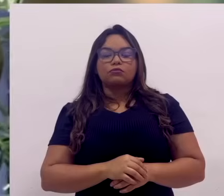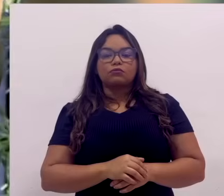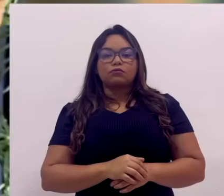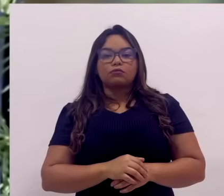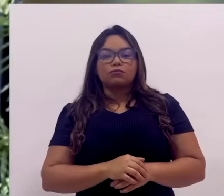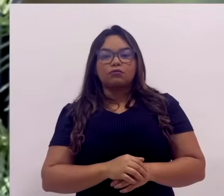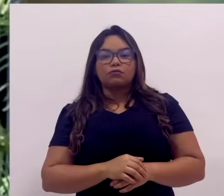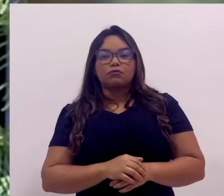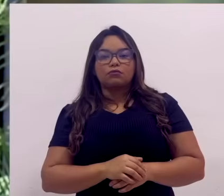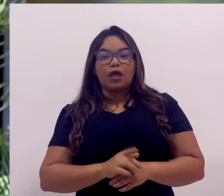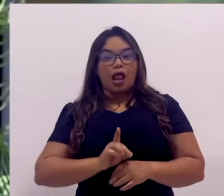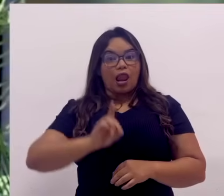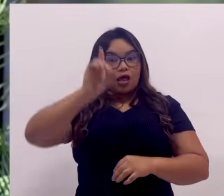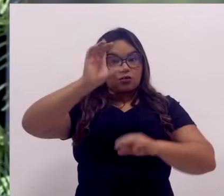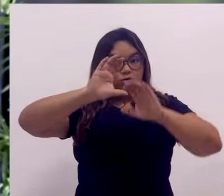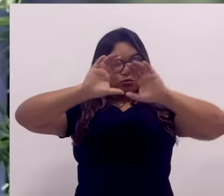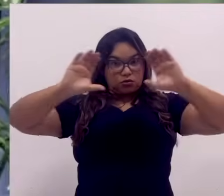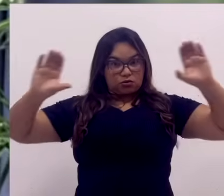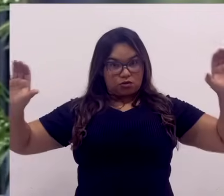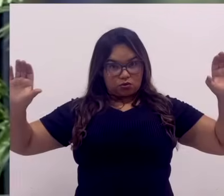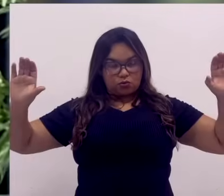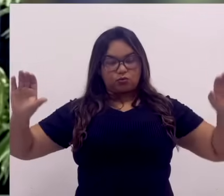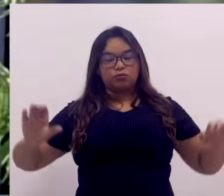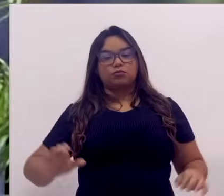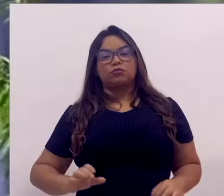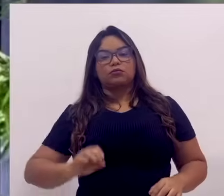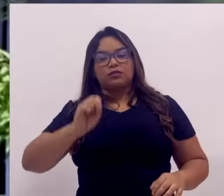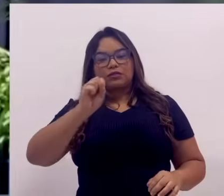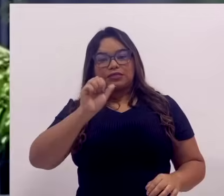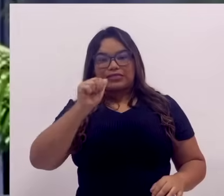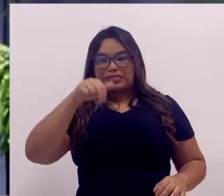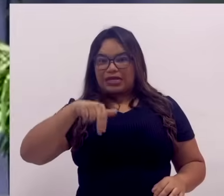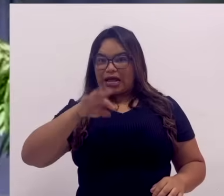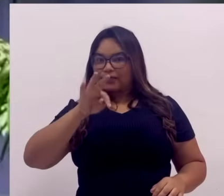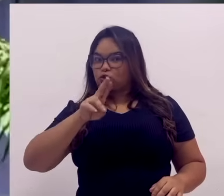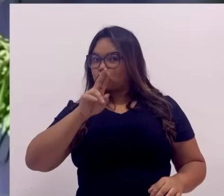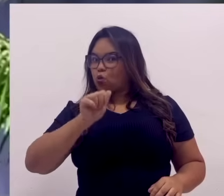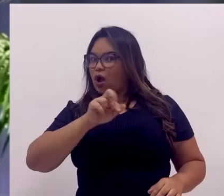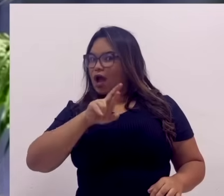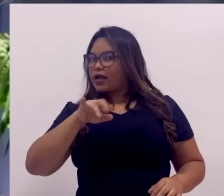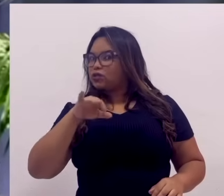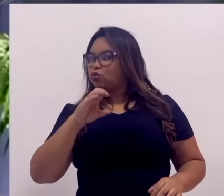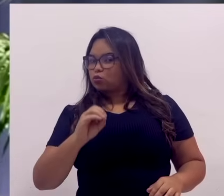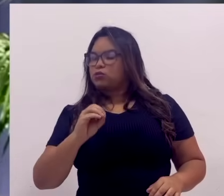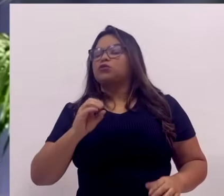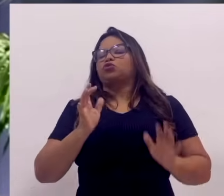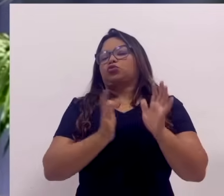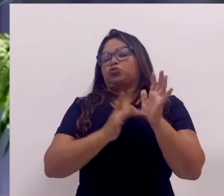santuário, oficiando no lugar santo. Não vamos então falar de escatologia,